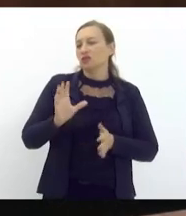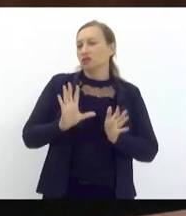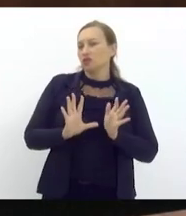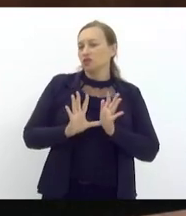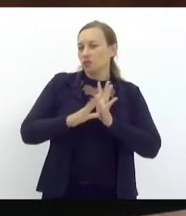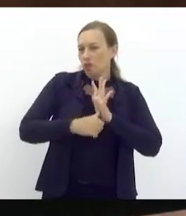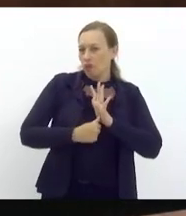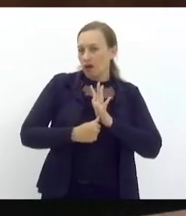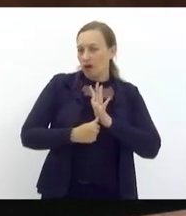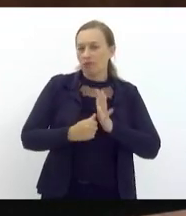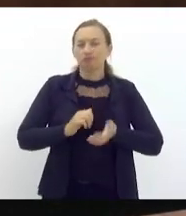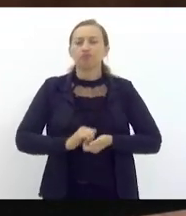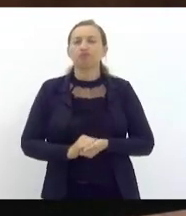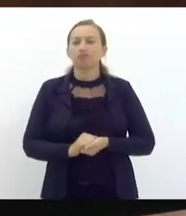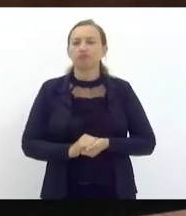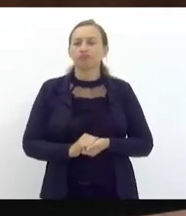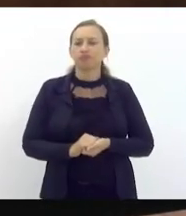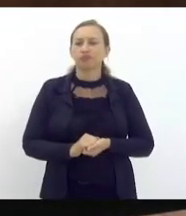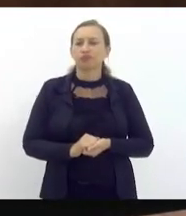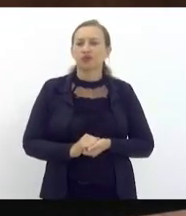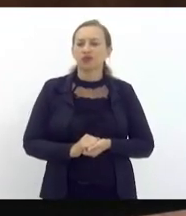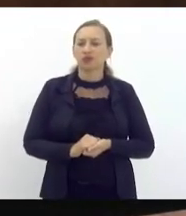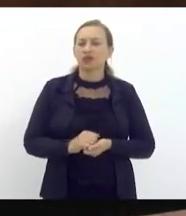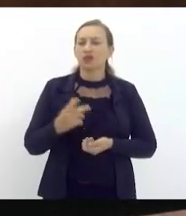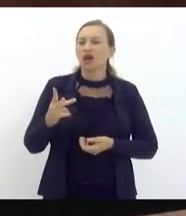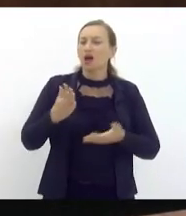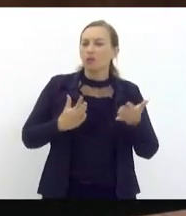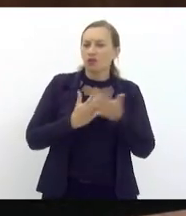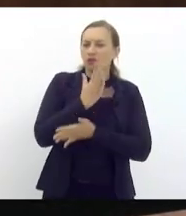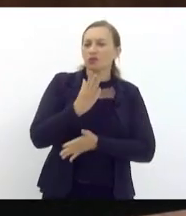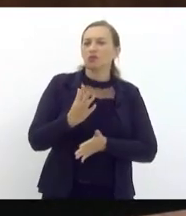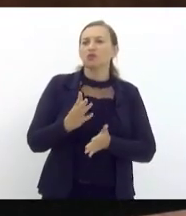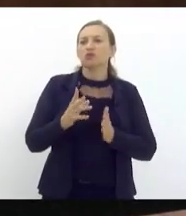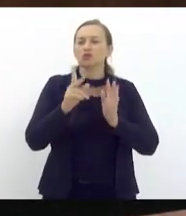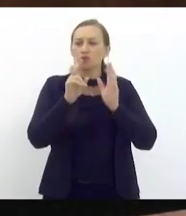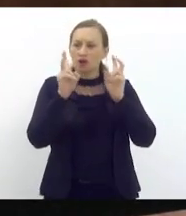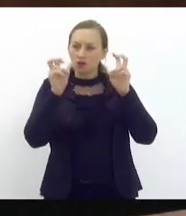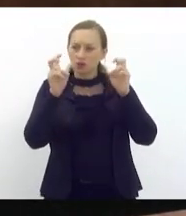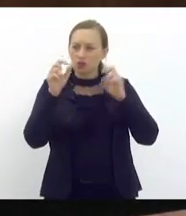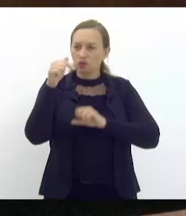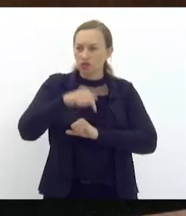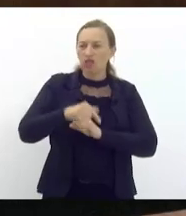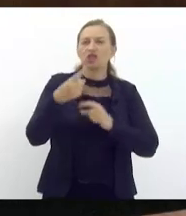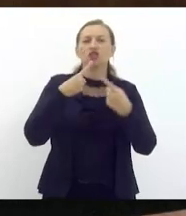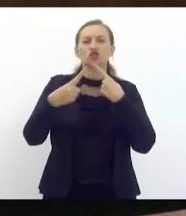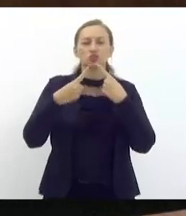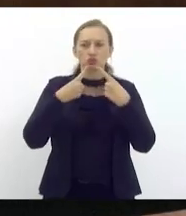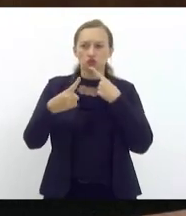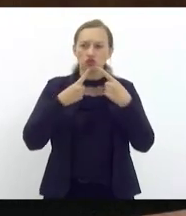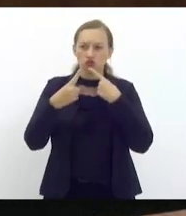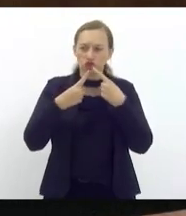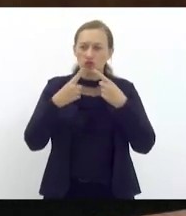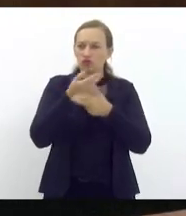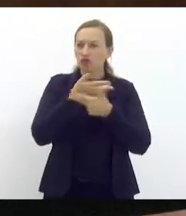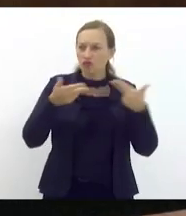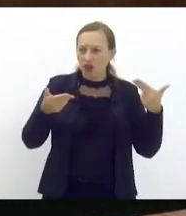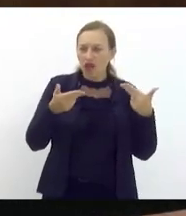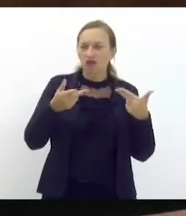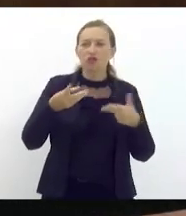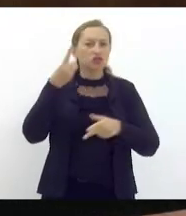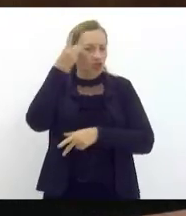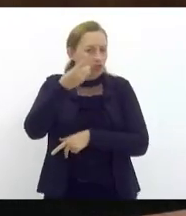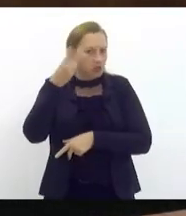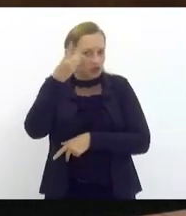estelionatários aprovamos a matéria aqui na Assembleia trouxemos a matéria para cá discutimos vários deputados